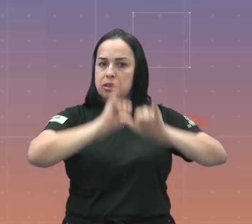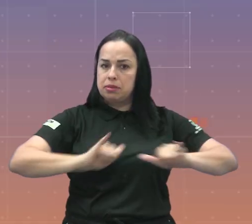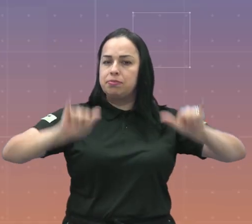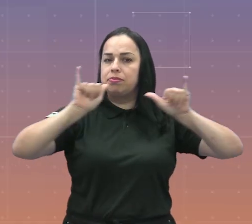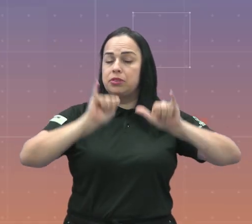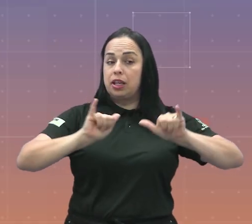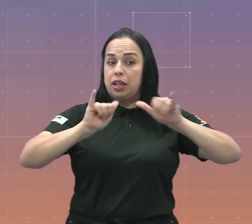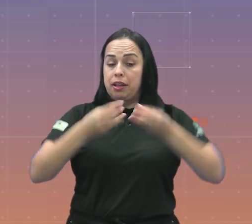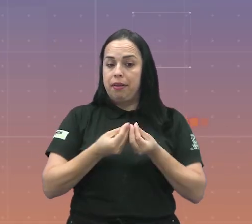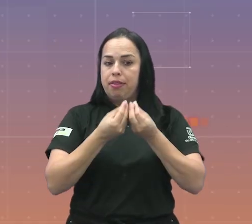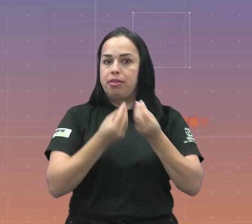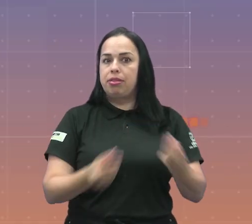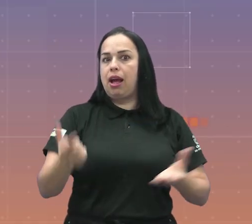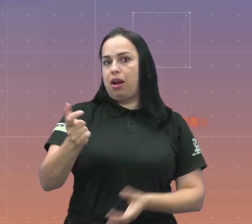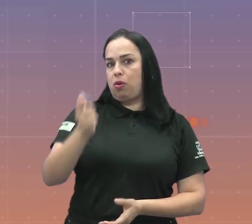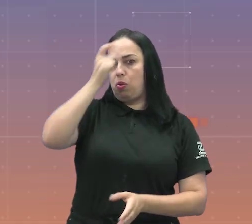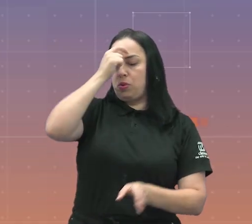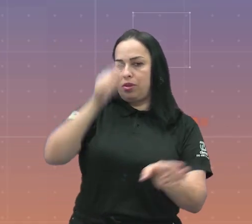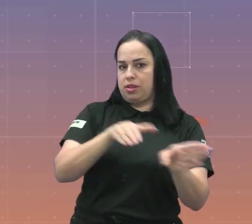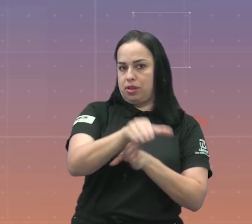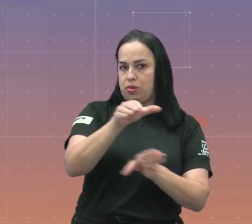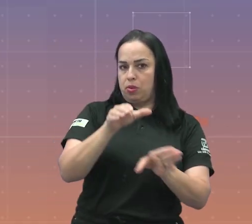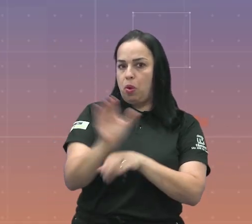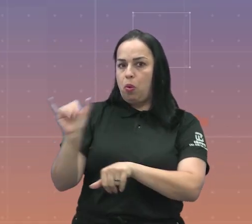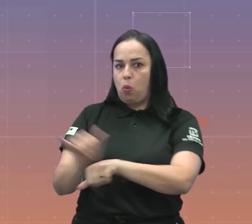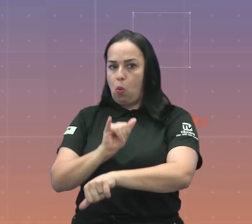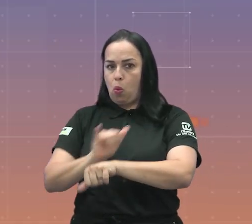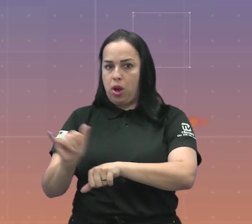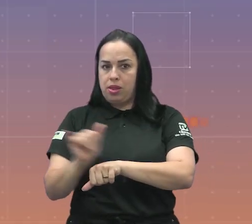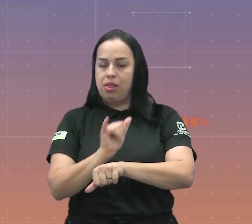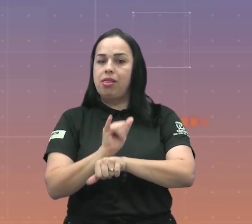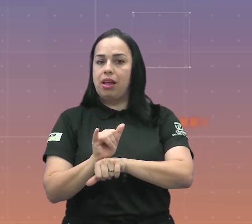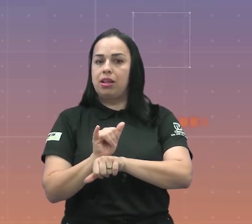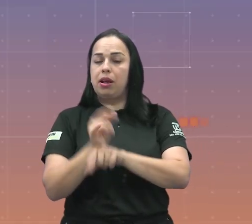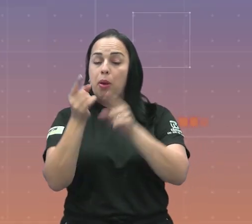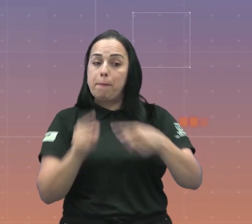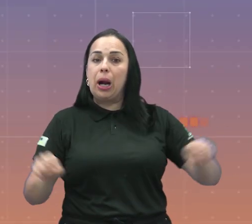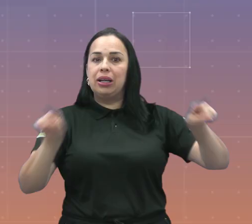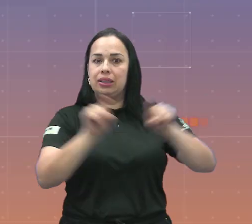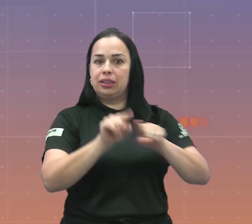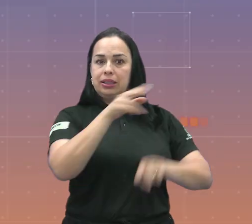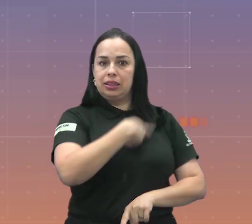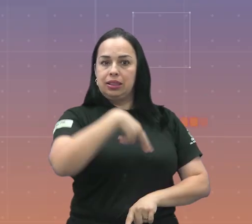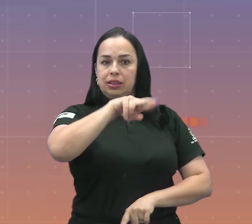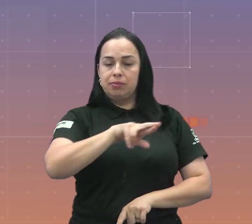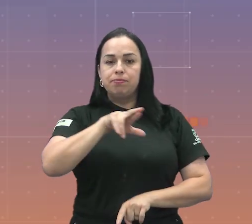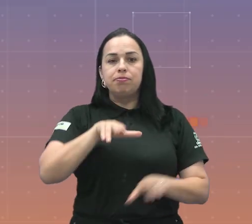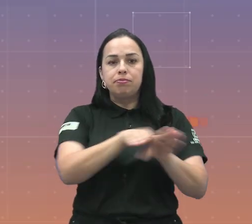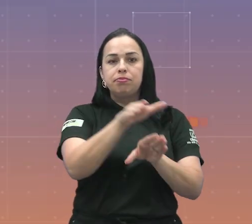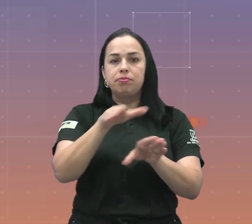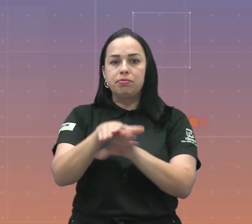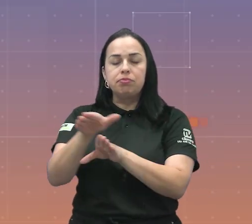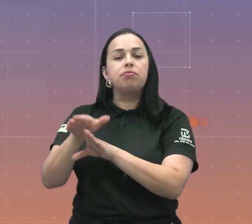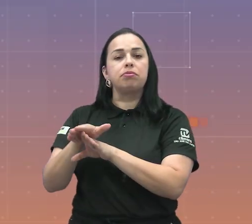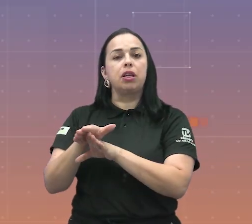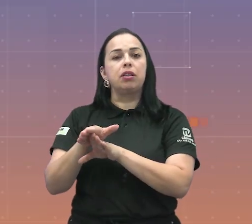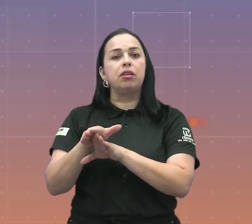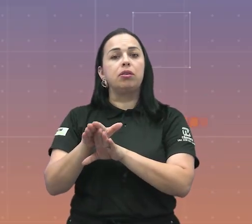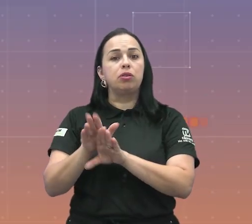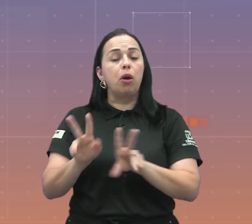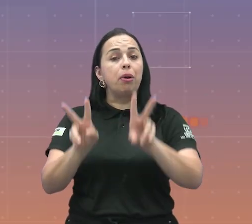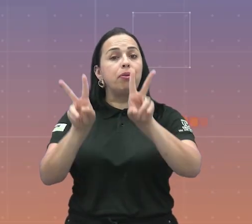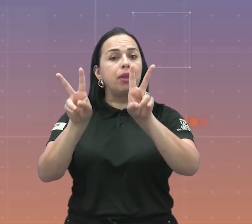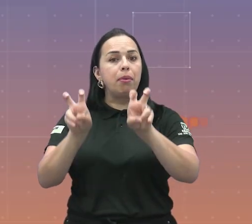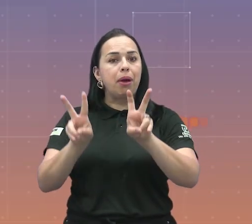campanhas institucionais de conscientização junto aos meios de comunicação e entidades religiosas para uma abordagem mais ética